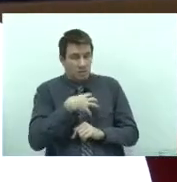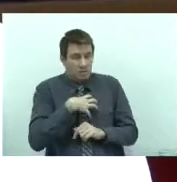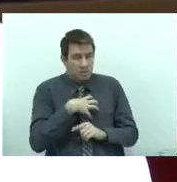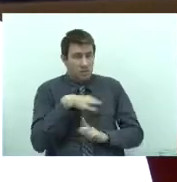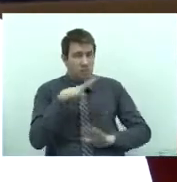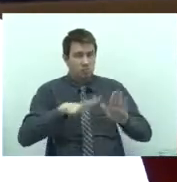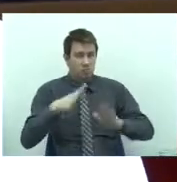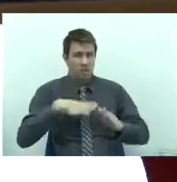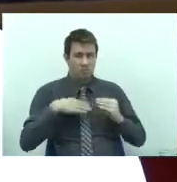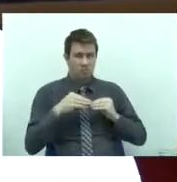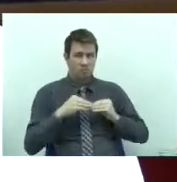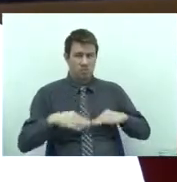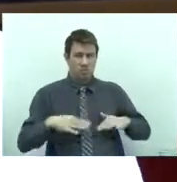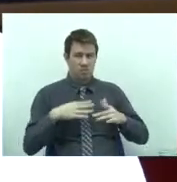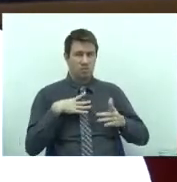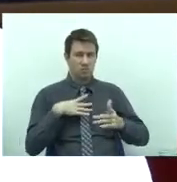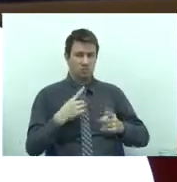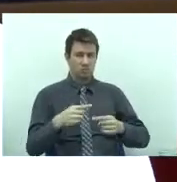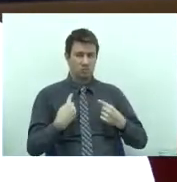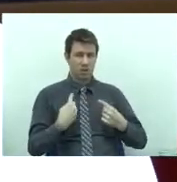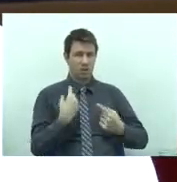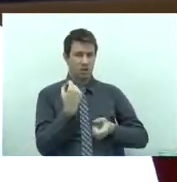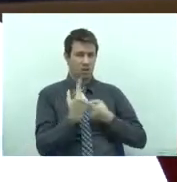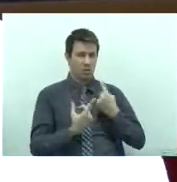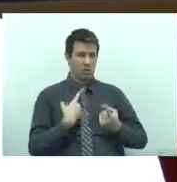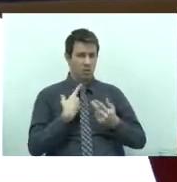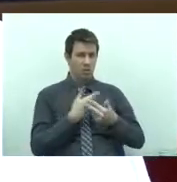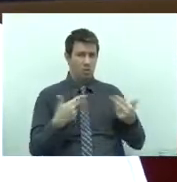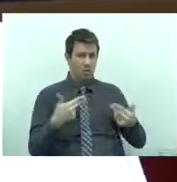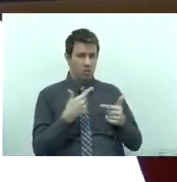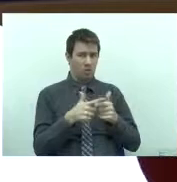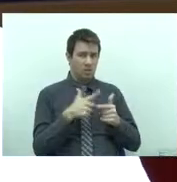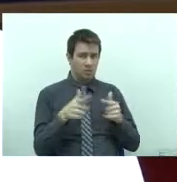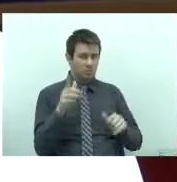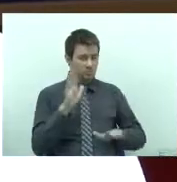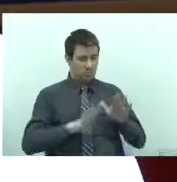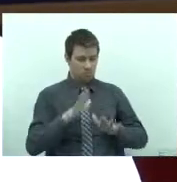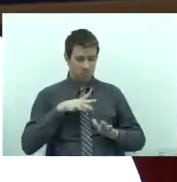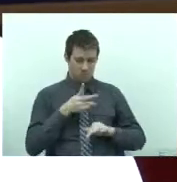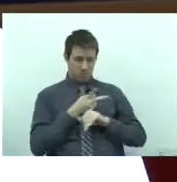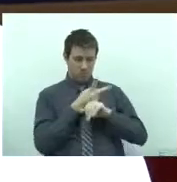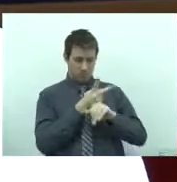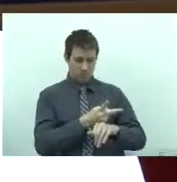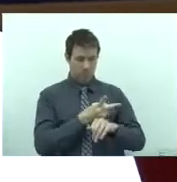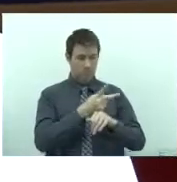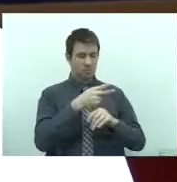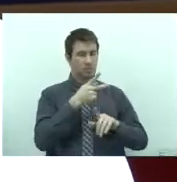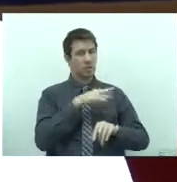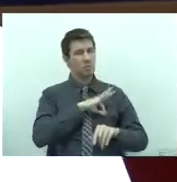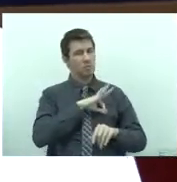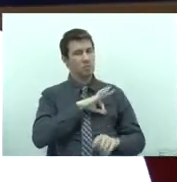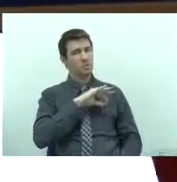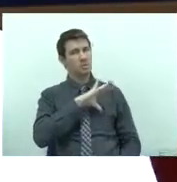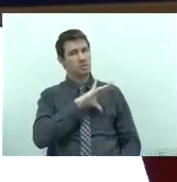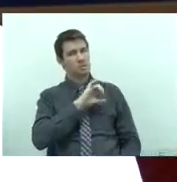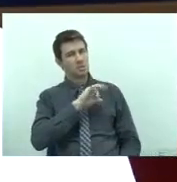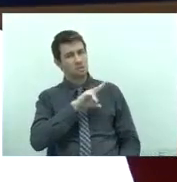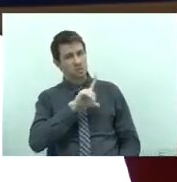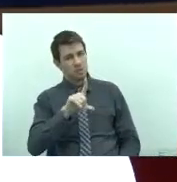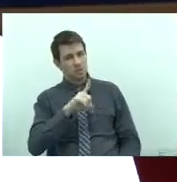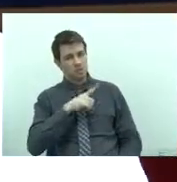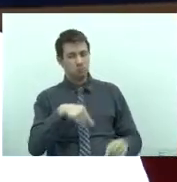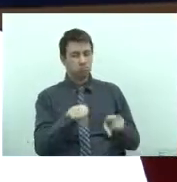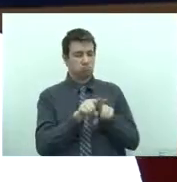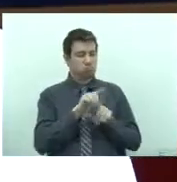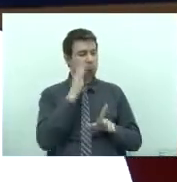alguma situação que ela não tem onde buscar, ela pode na corregedoria da Polícia Civil e ligar para saber se ela, o que ela